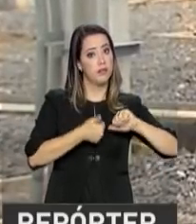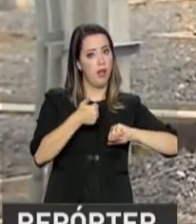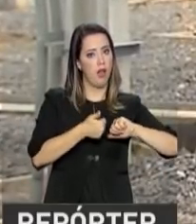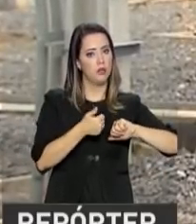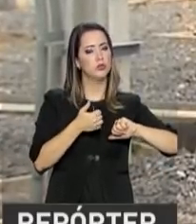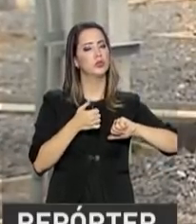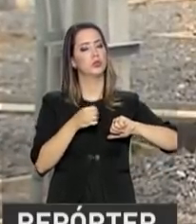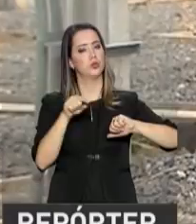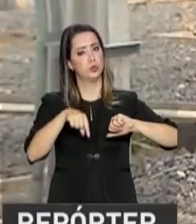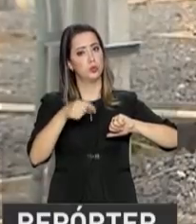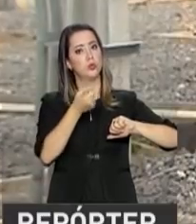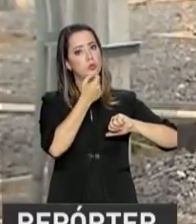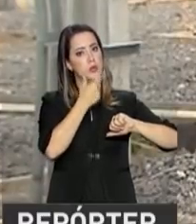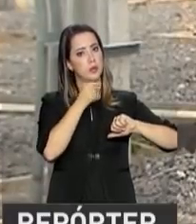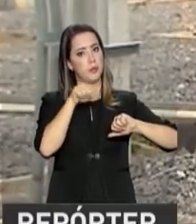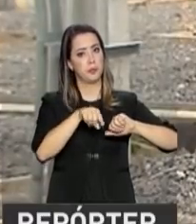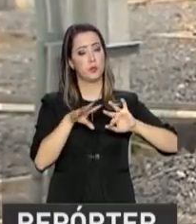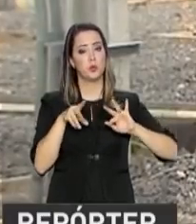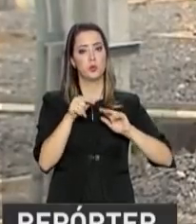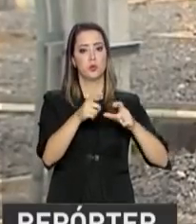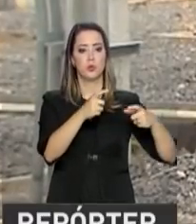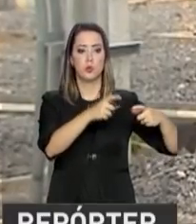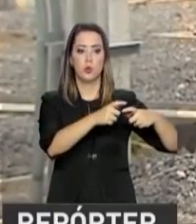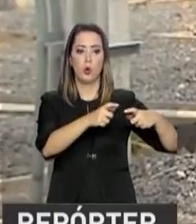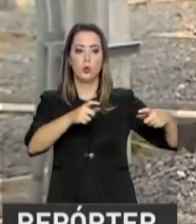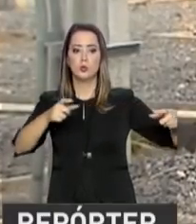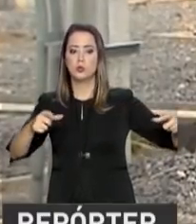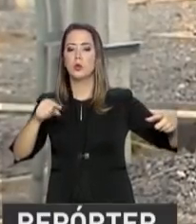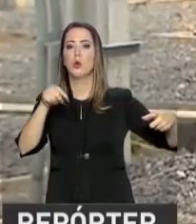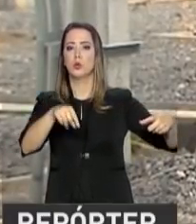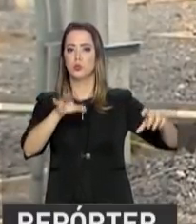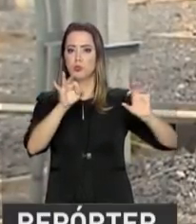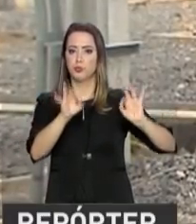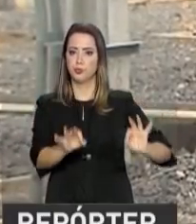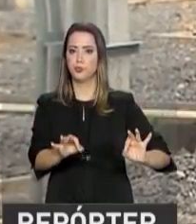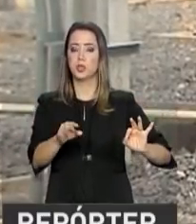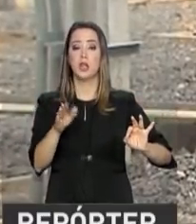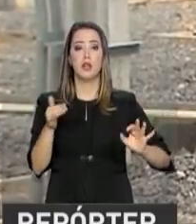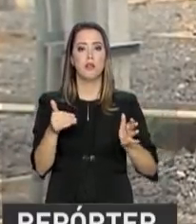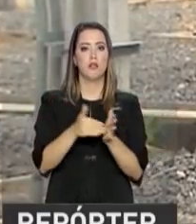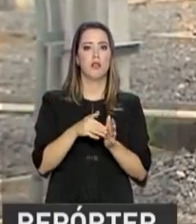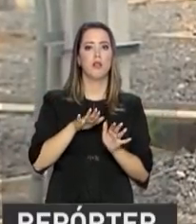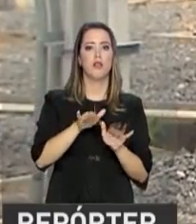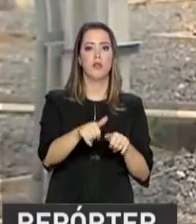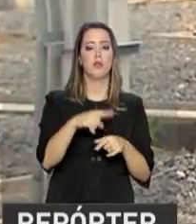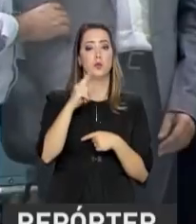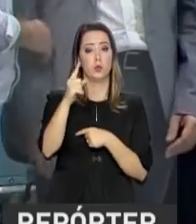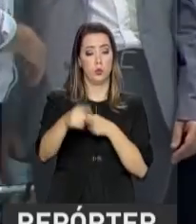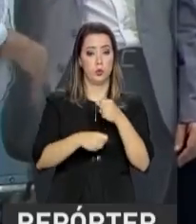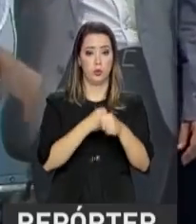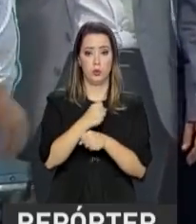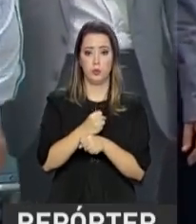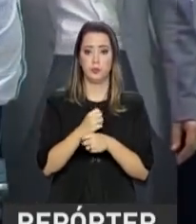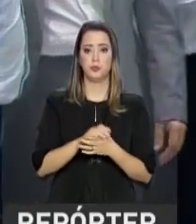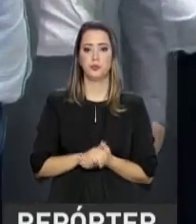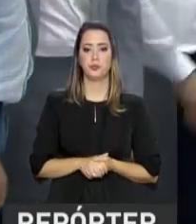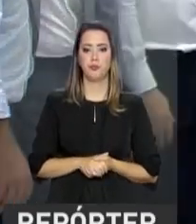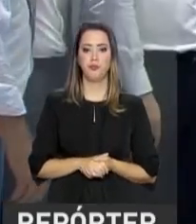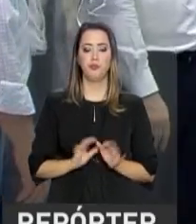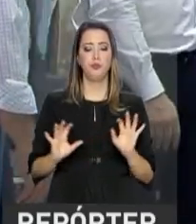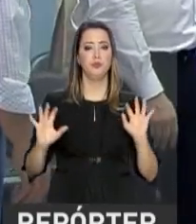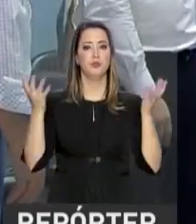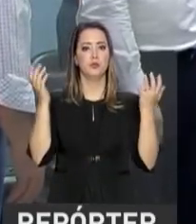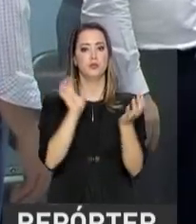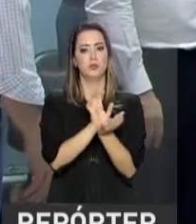A previsão é que toda a estrutura física da Hemobras esteja pronta até o final do ano que vem. Na cerimônia, o governo